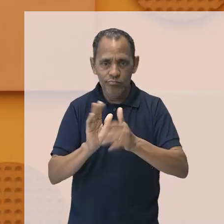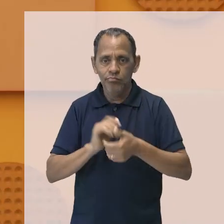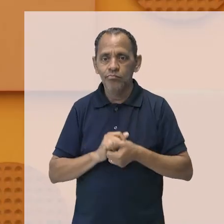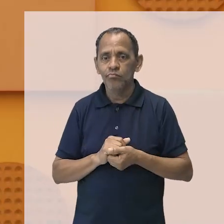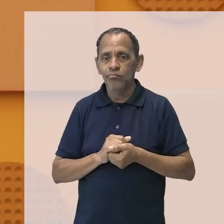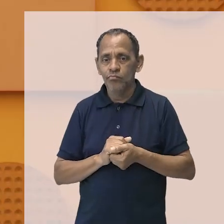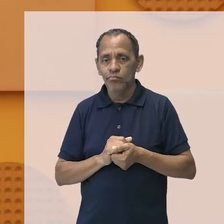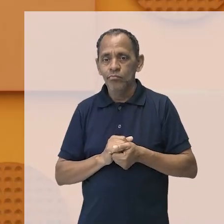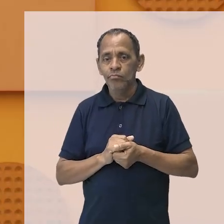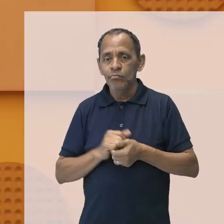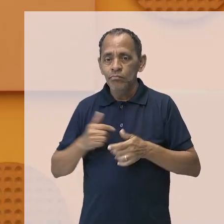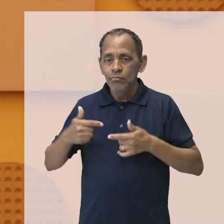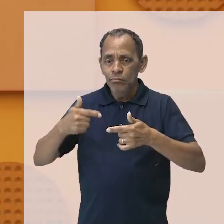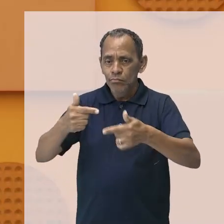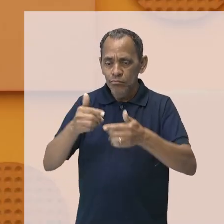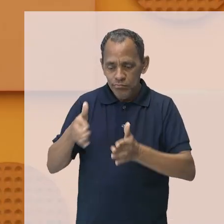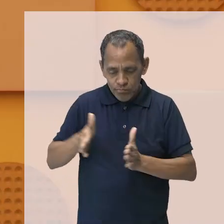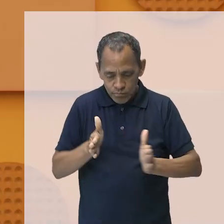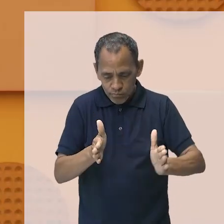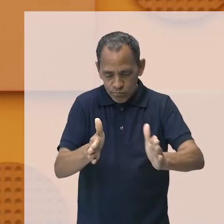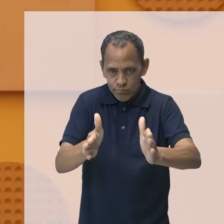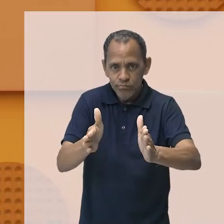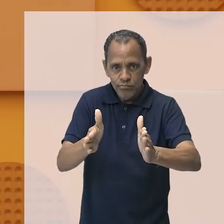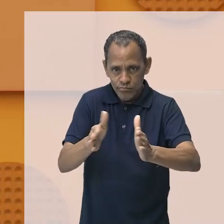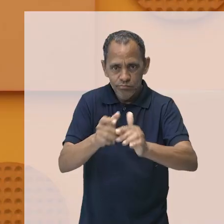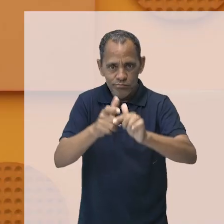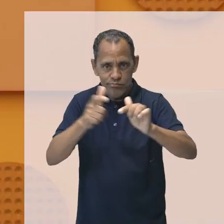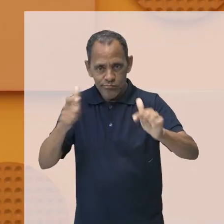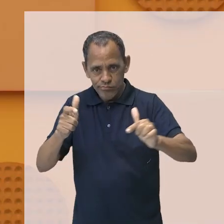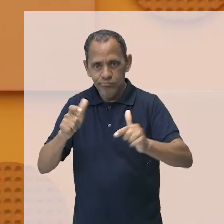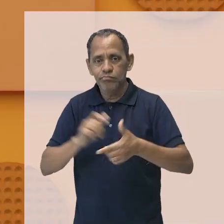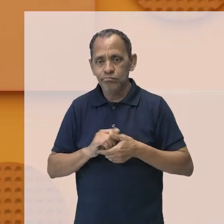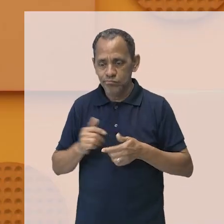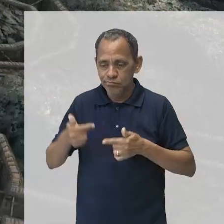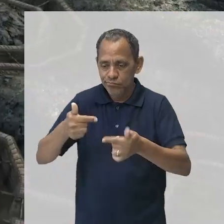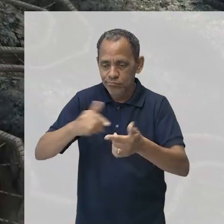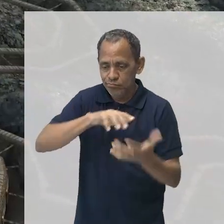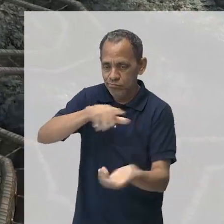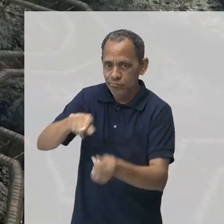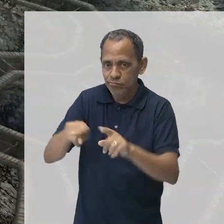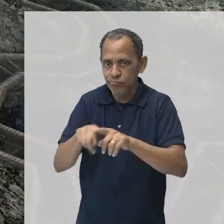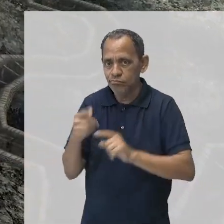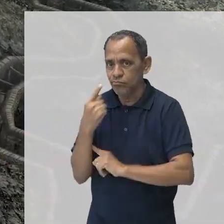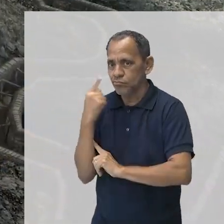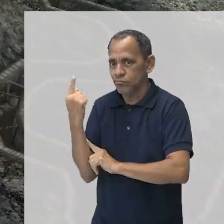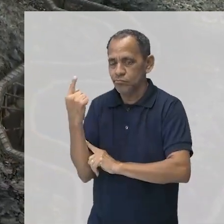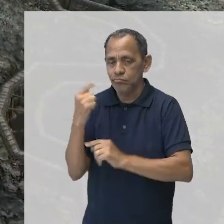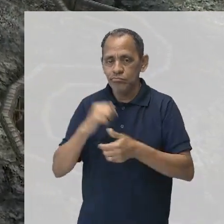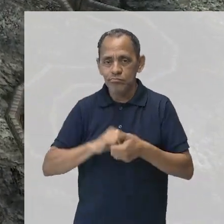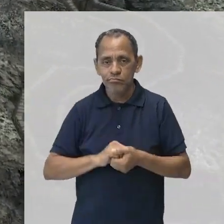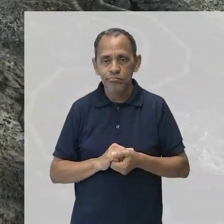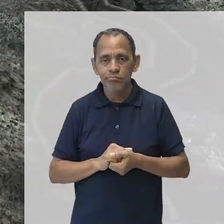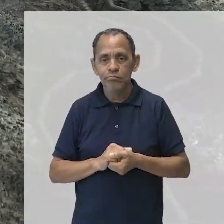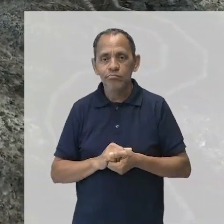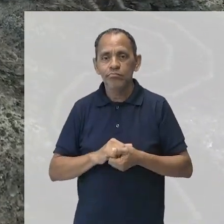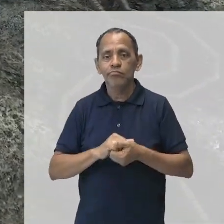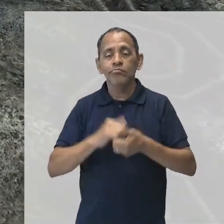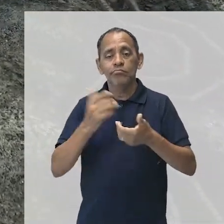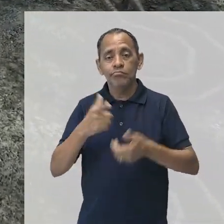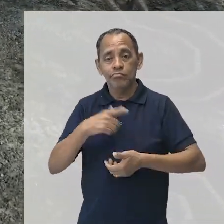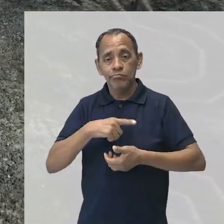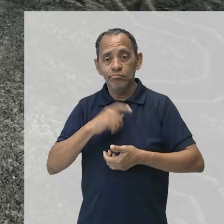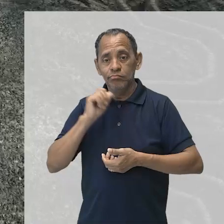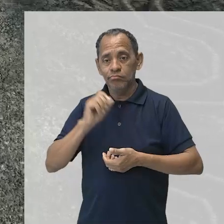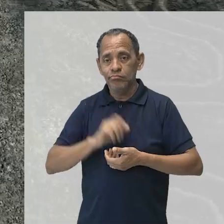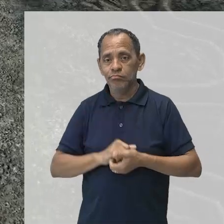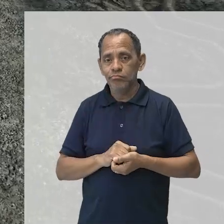né, da guerra de trincheiras na Grande Guerra Mundial. Acompanhem comigo. Então, nós temos aqui, né,